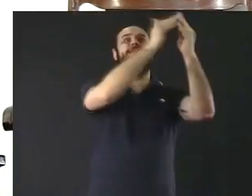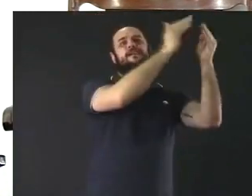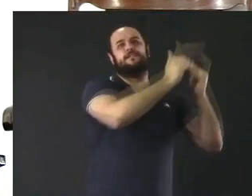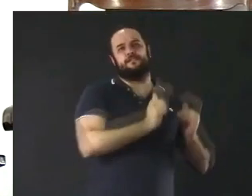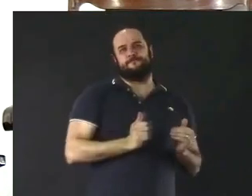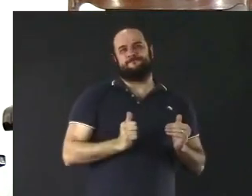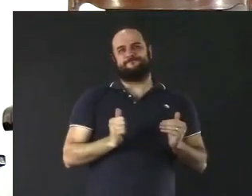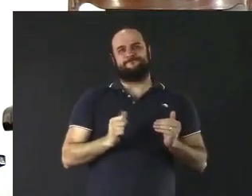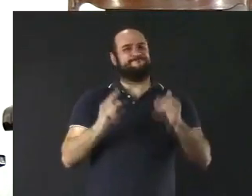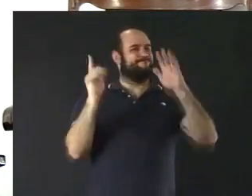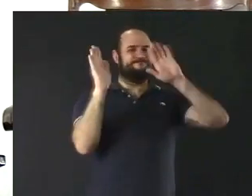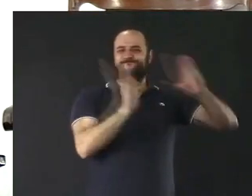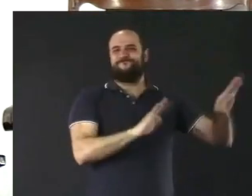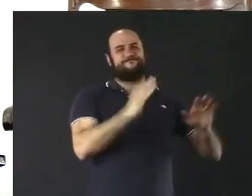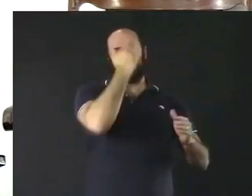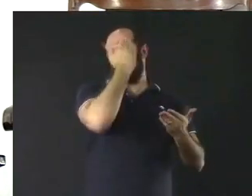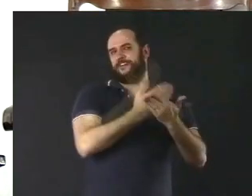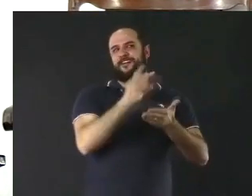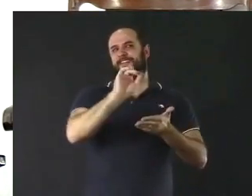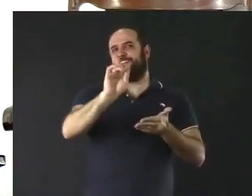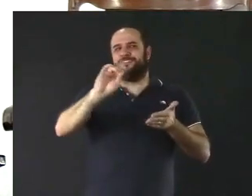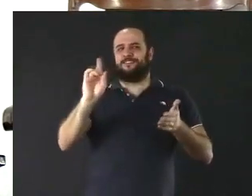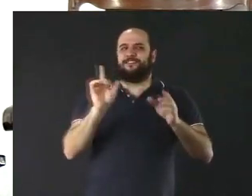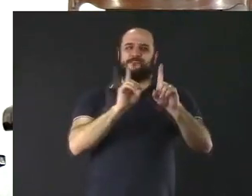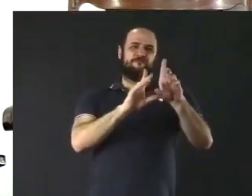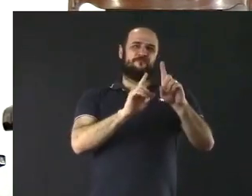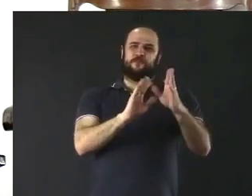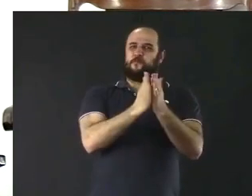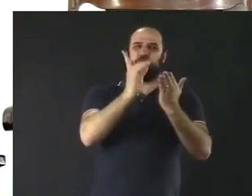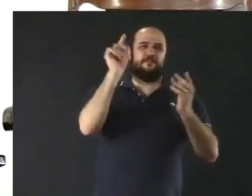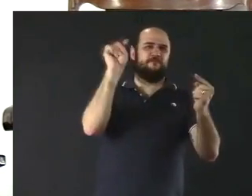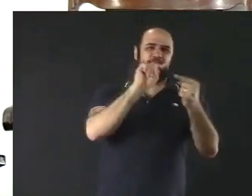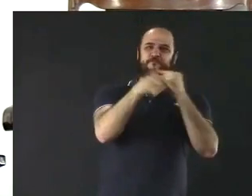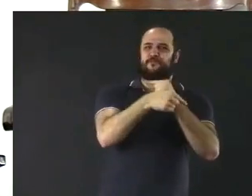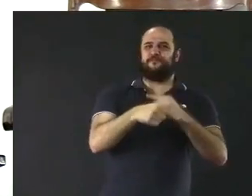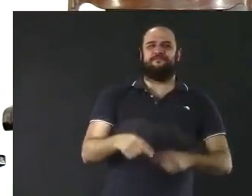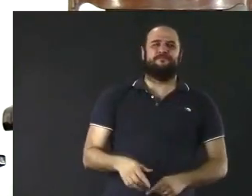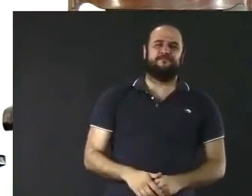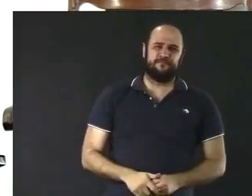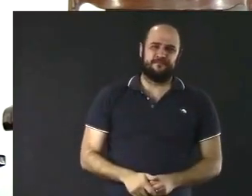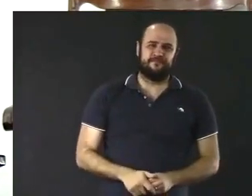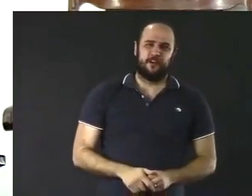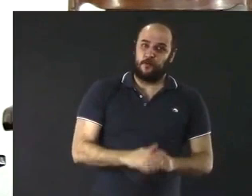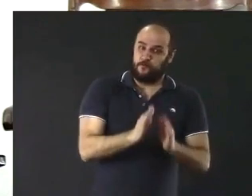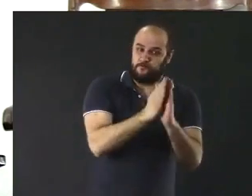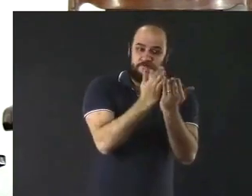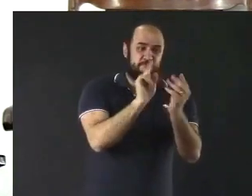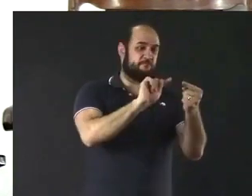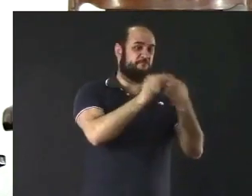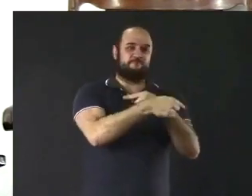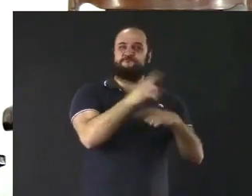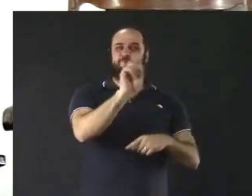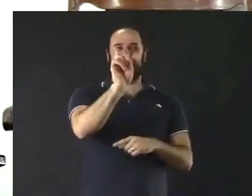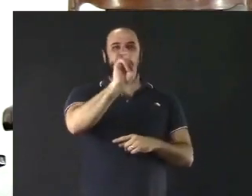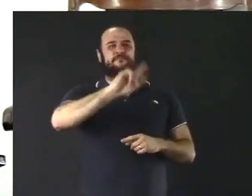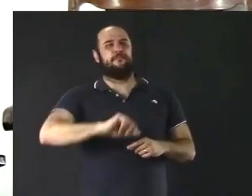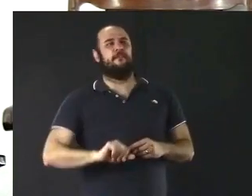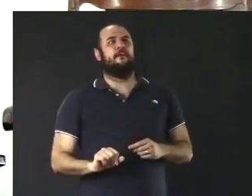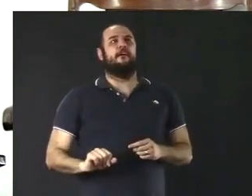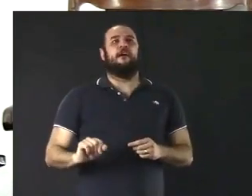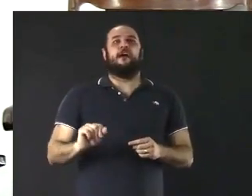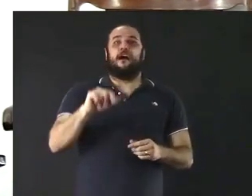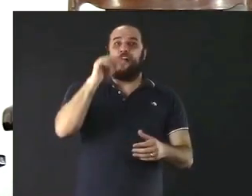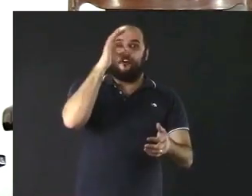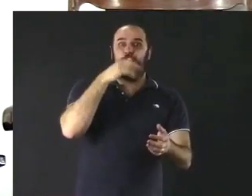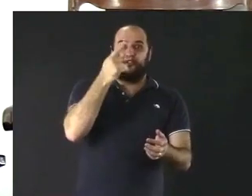ajudar. Essa é uma doutrina que não é uma doutrina bíblica. Não é isso que o texto está dizendo. Apesar de aqui dizer